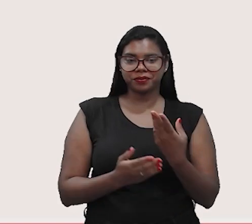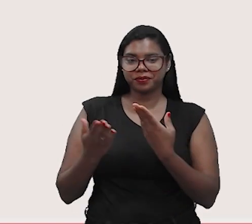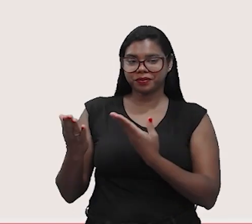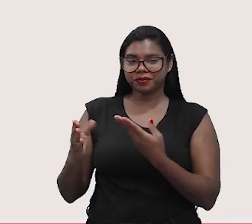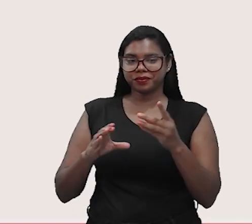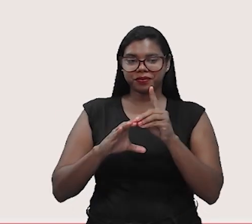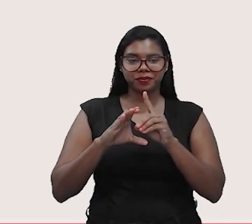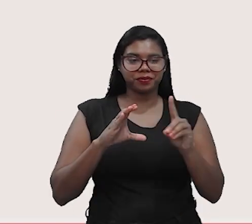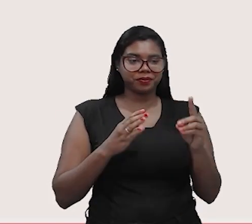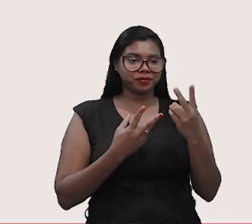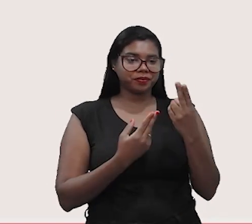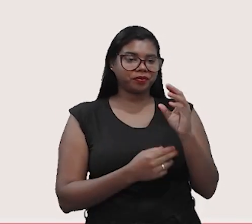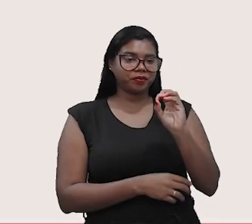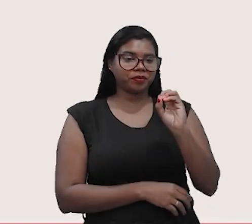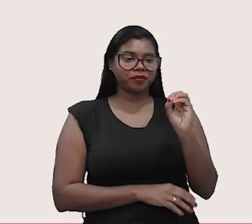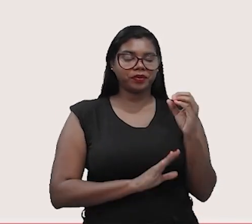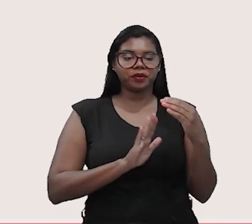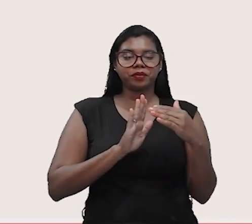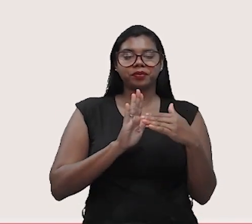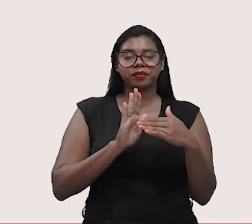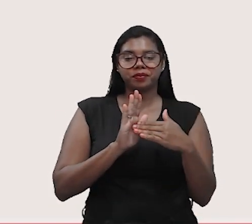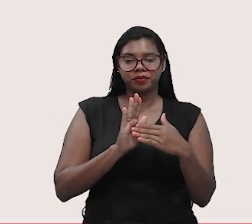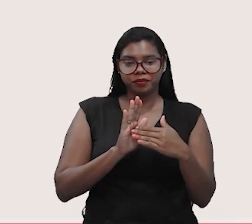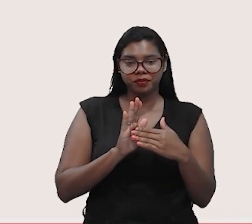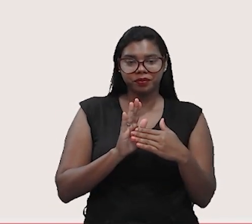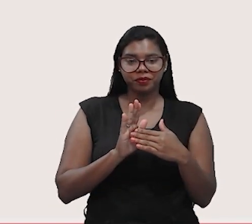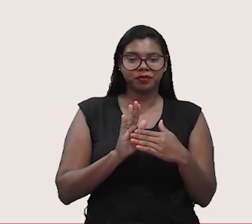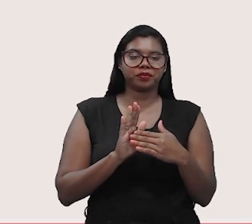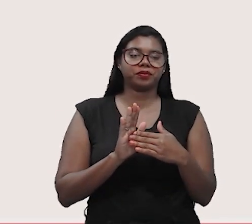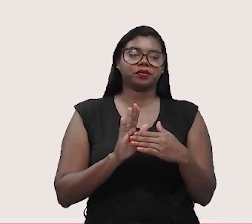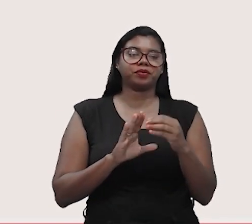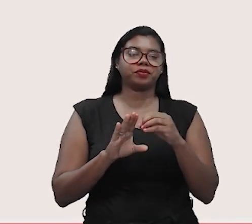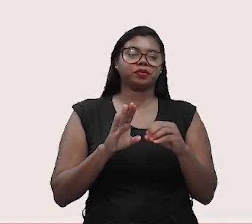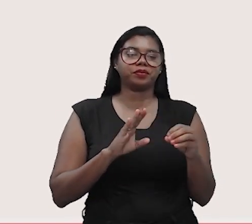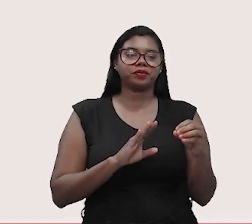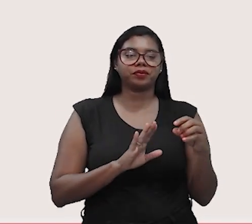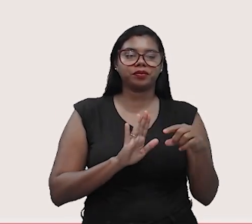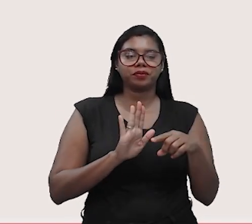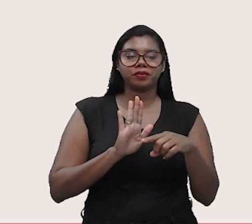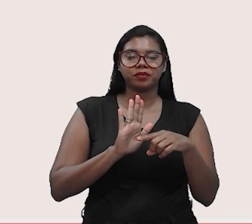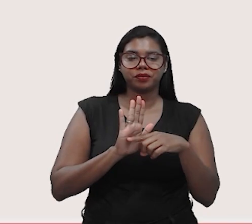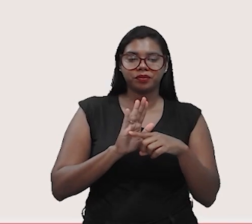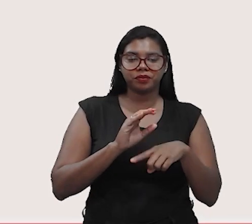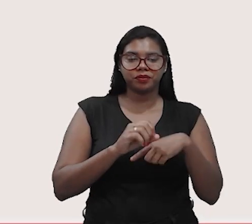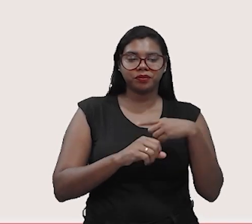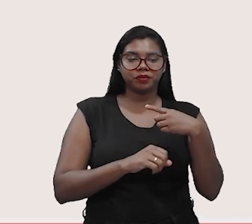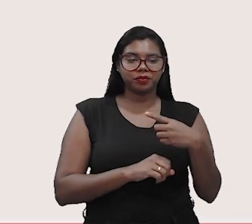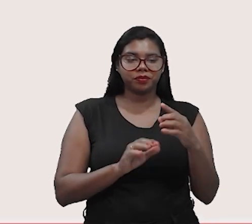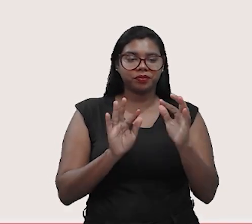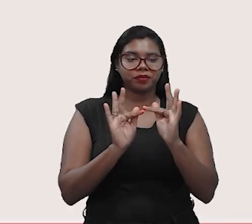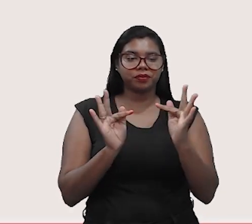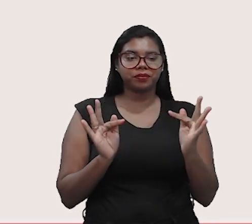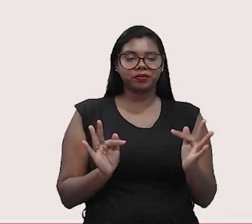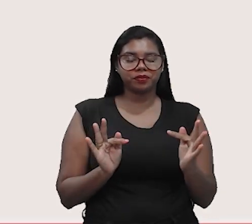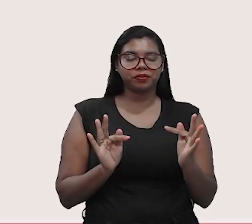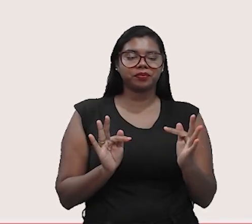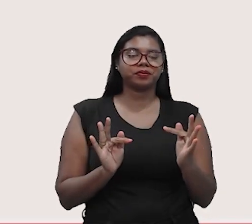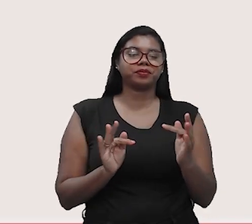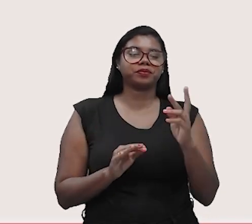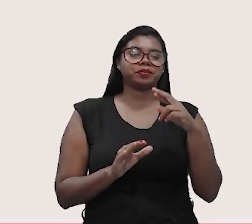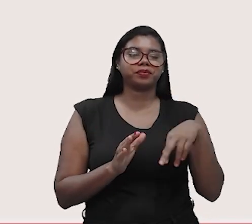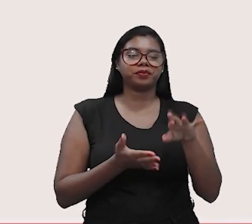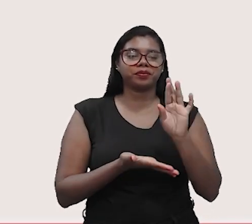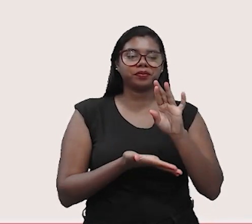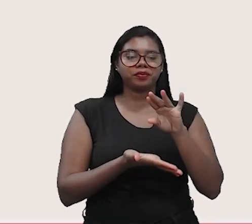por último, quando o delta é um número negativo, a gente vai dizer que a função não vai possuir raízes reais, ou